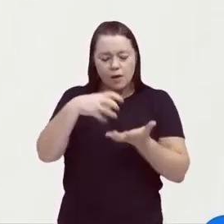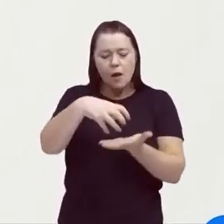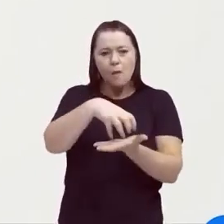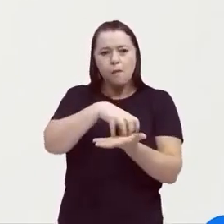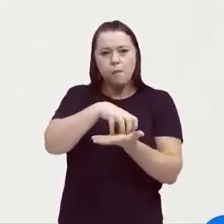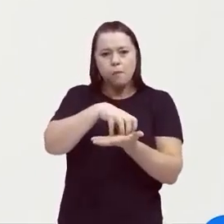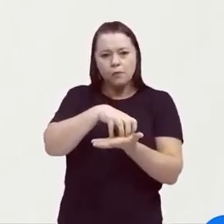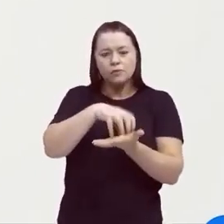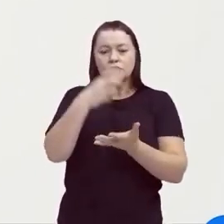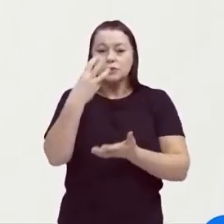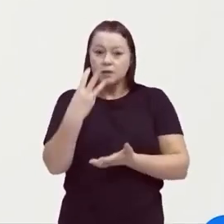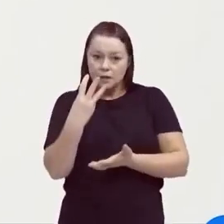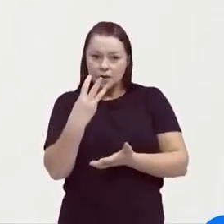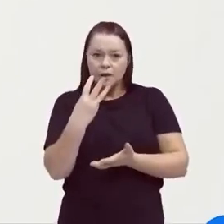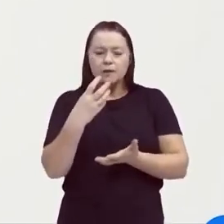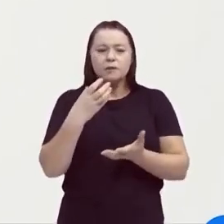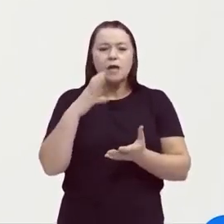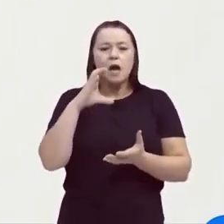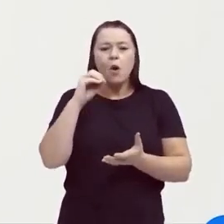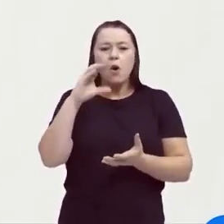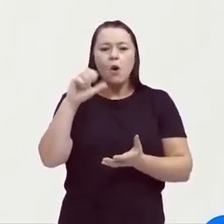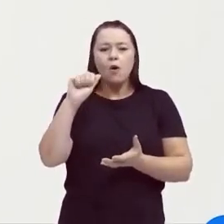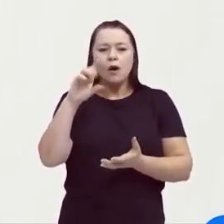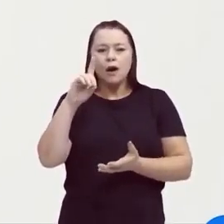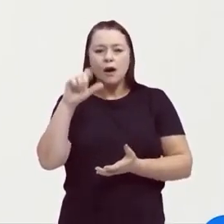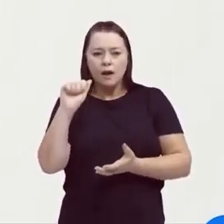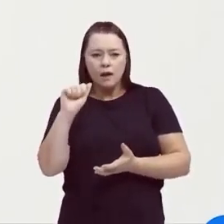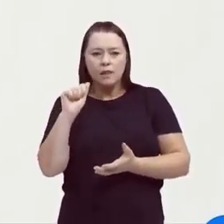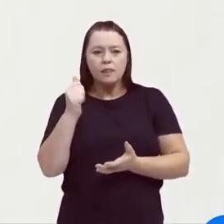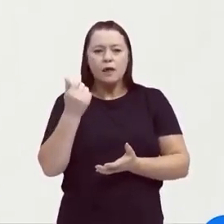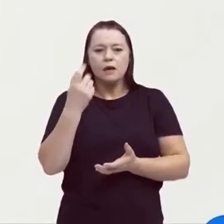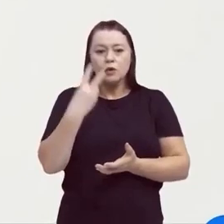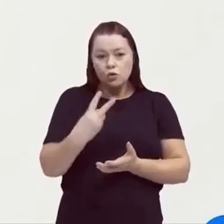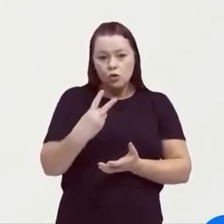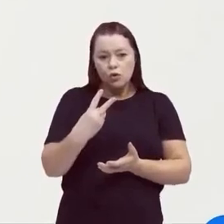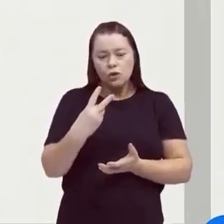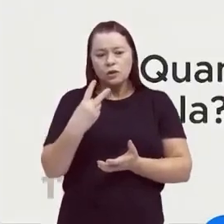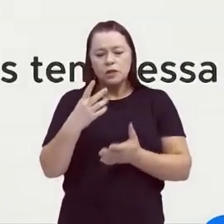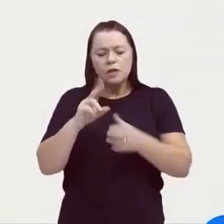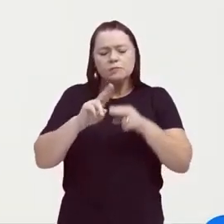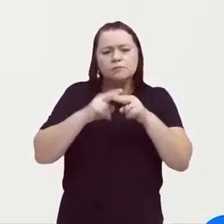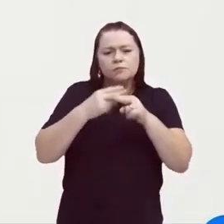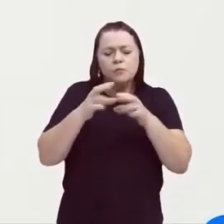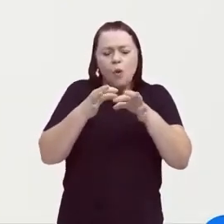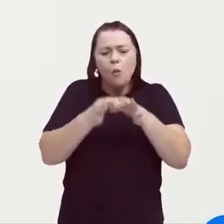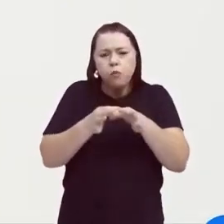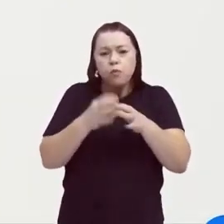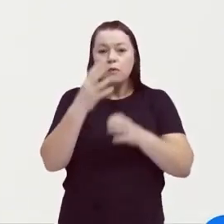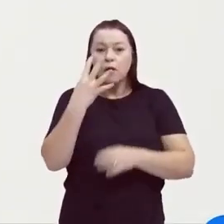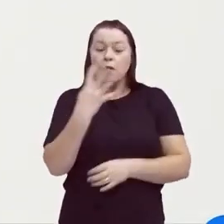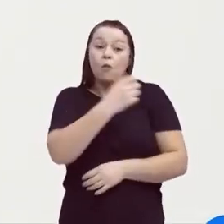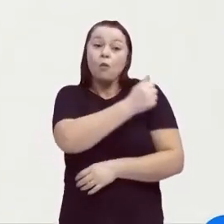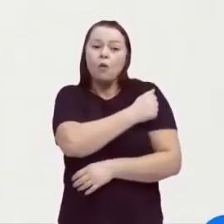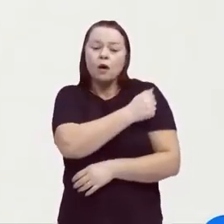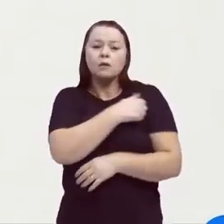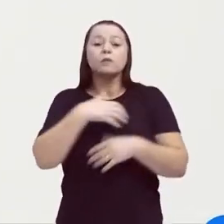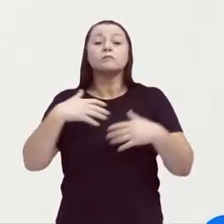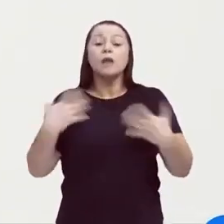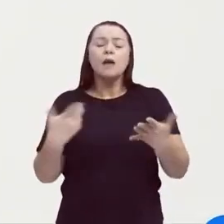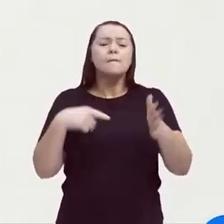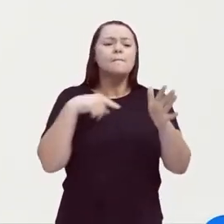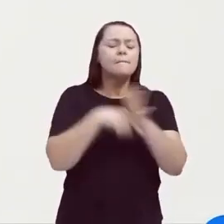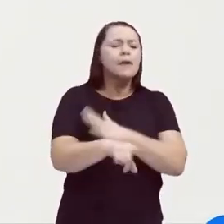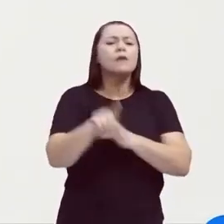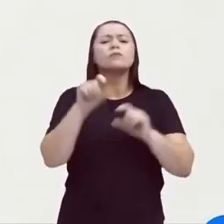alunos, cocada com 2 alunos e trufa de chocolate com 4 alunos. E pergunta-se o seguinte,